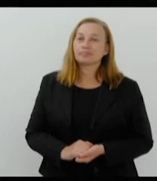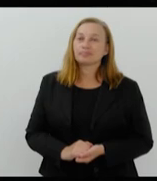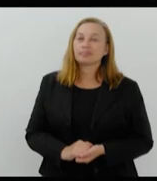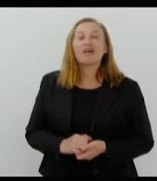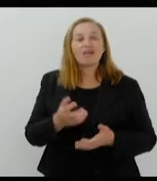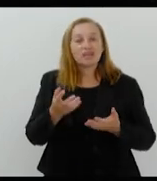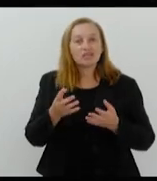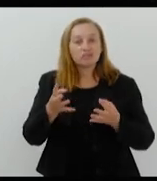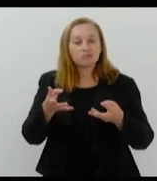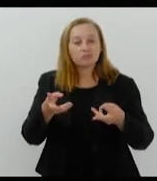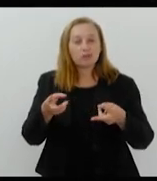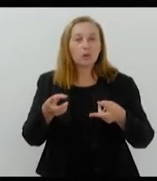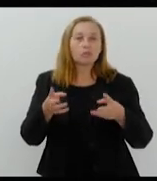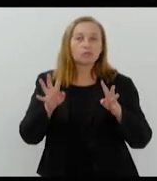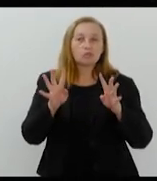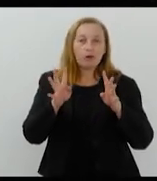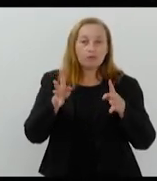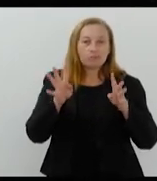Queria chamar a atenção,